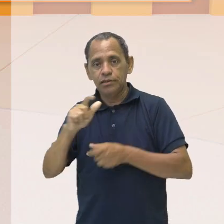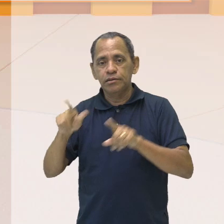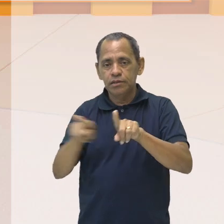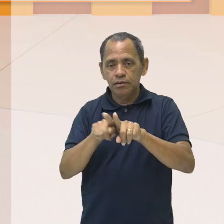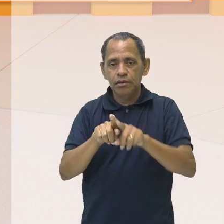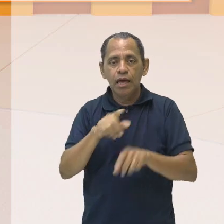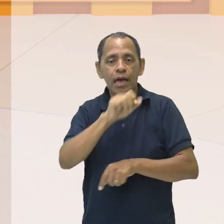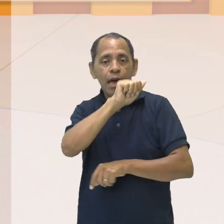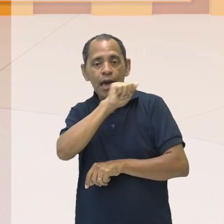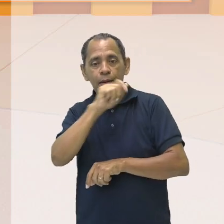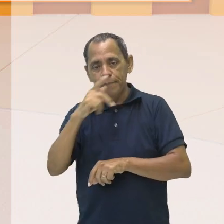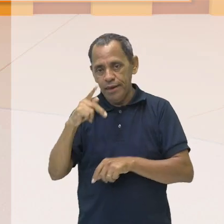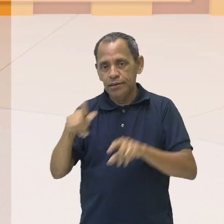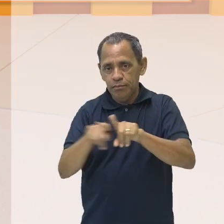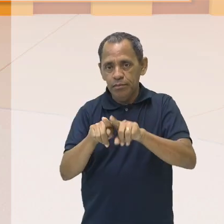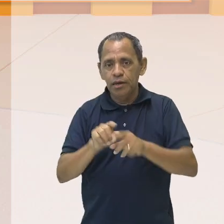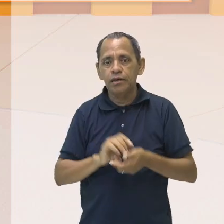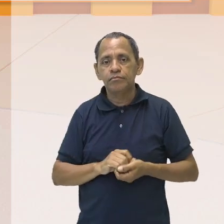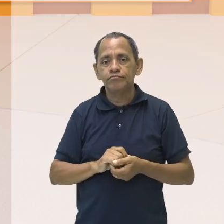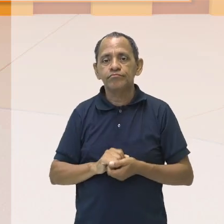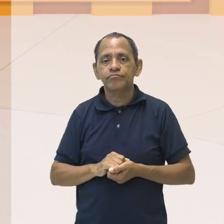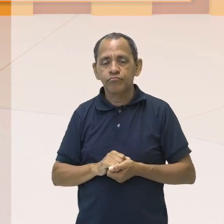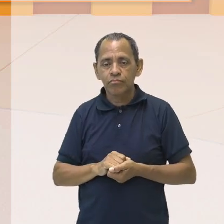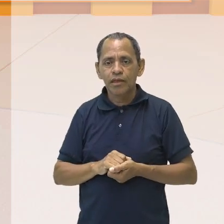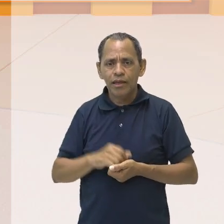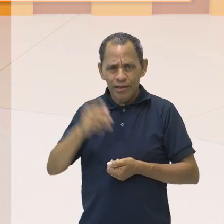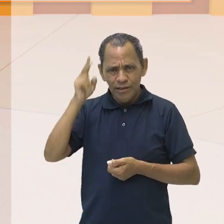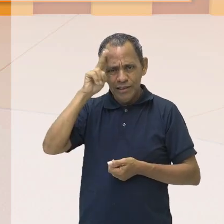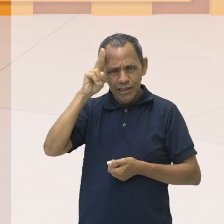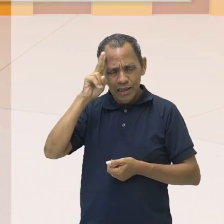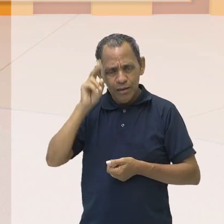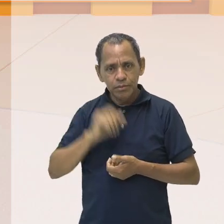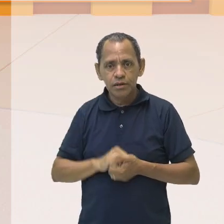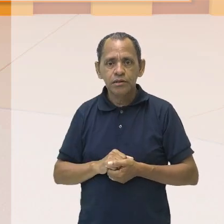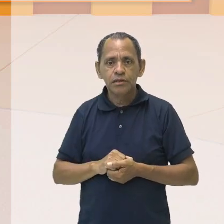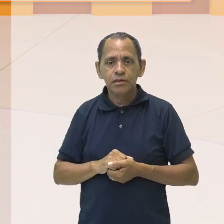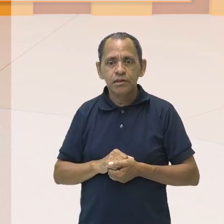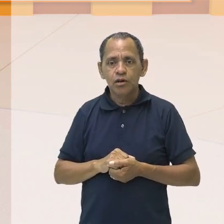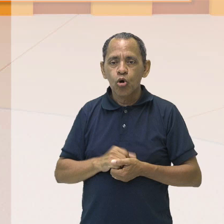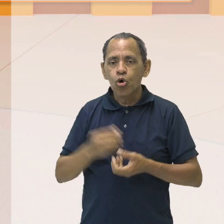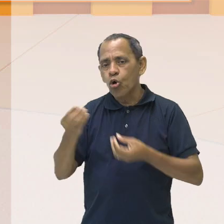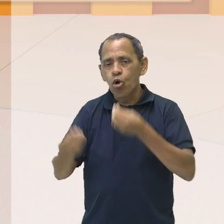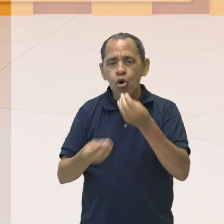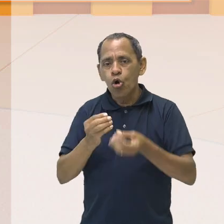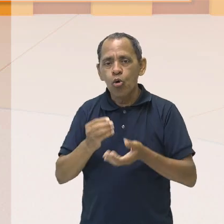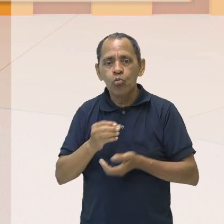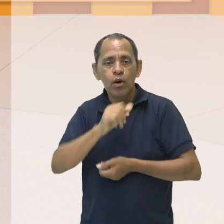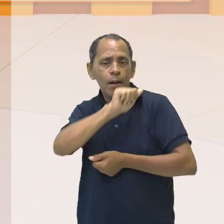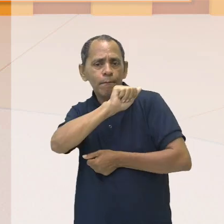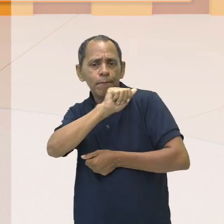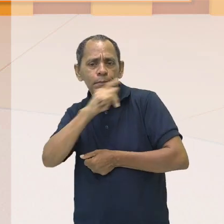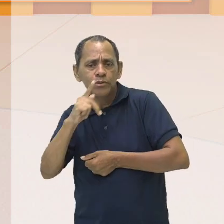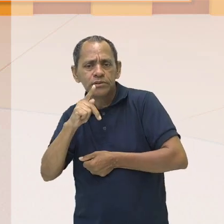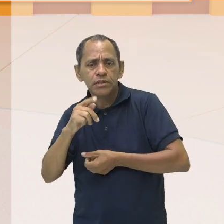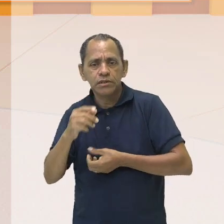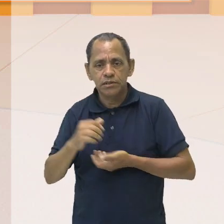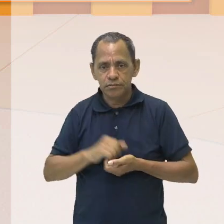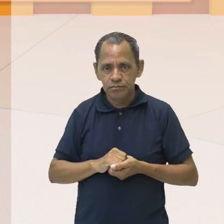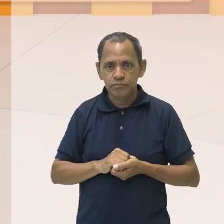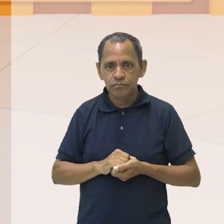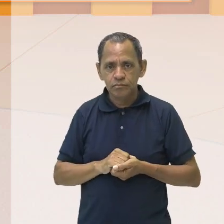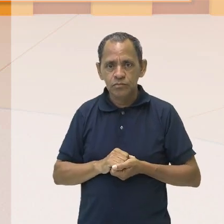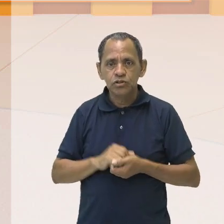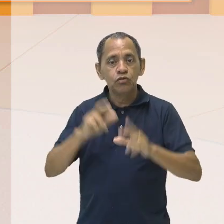infelizmente, a questão da terceira idade, né? Como fica a aposentadoria? Então, a gente estabeleceu aqui a diferença básica